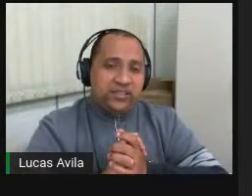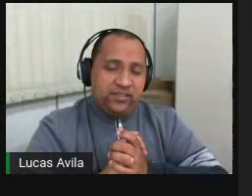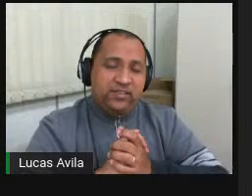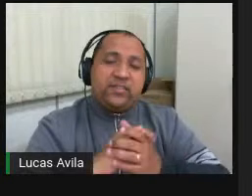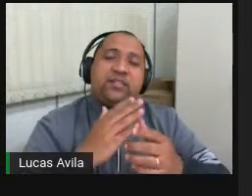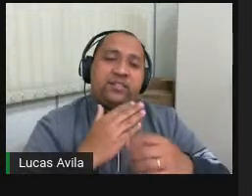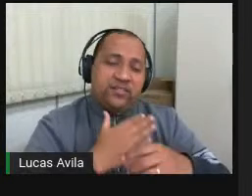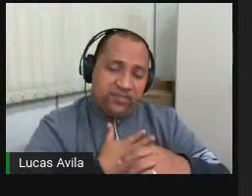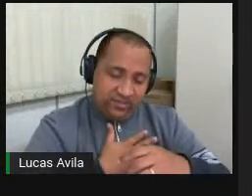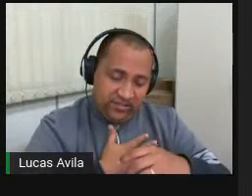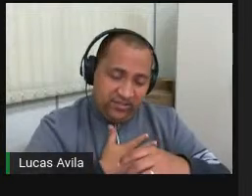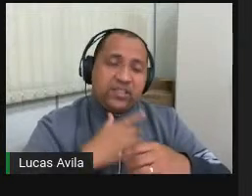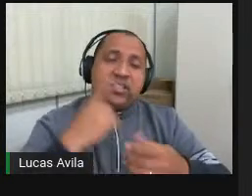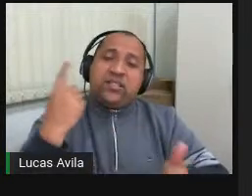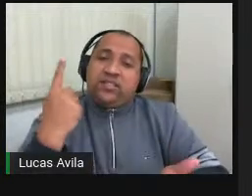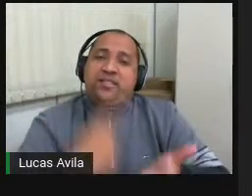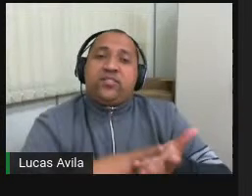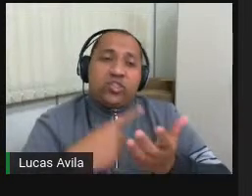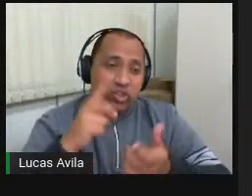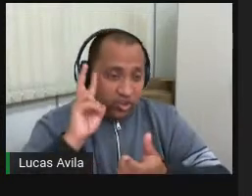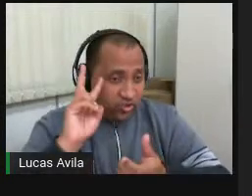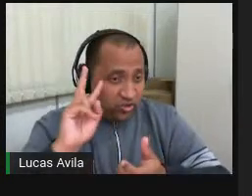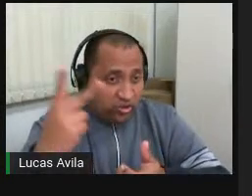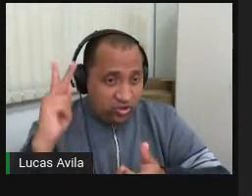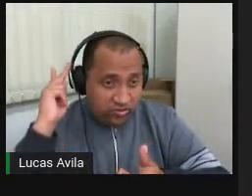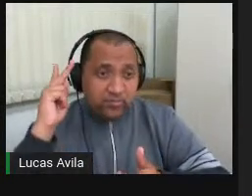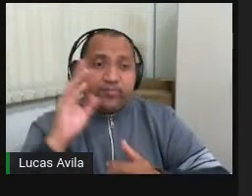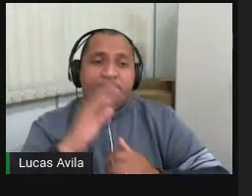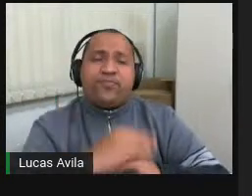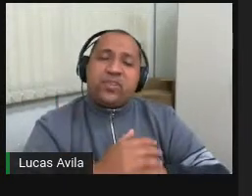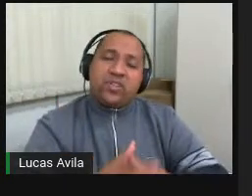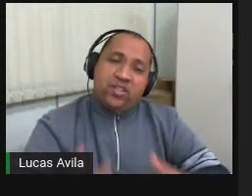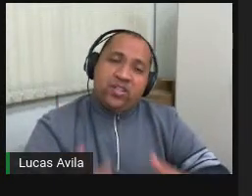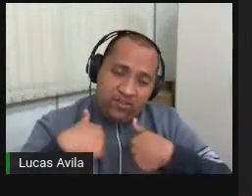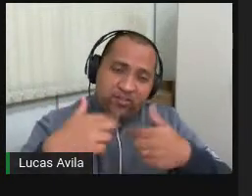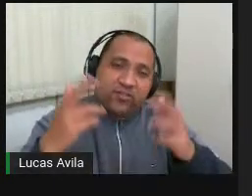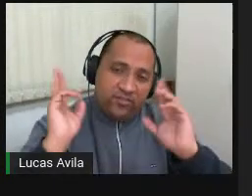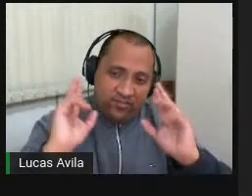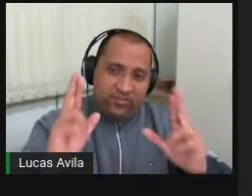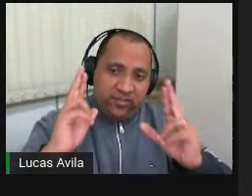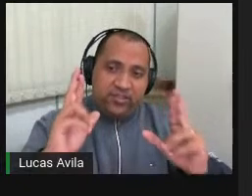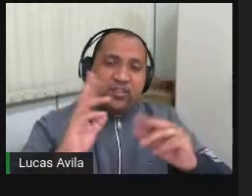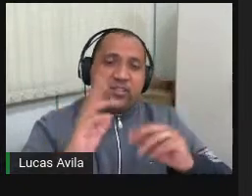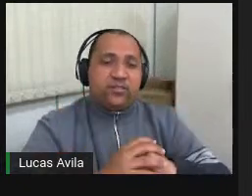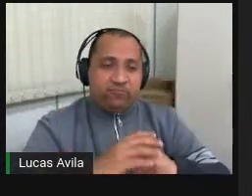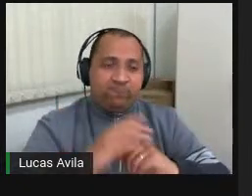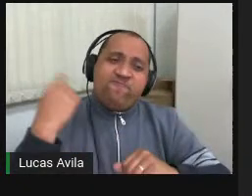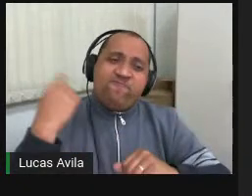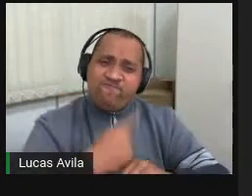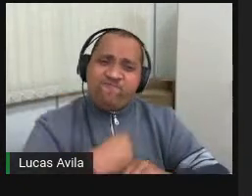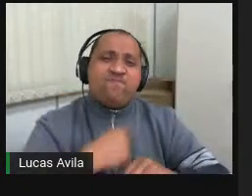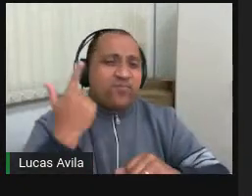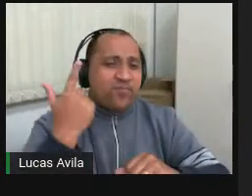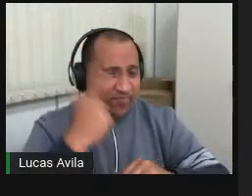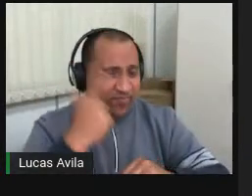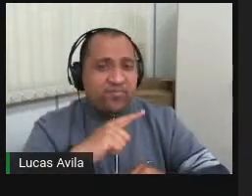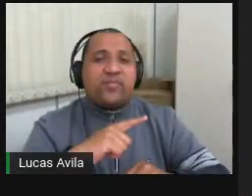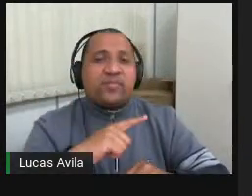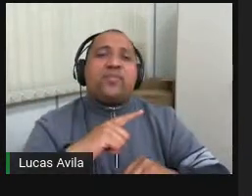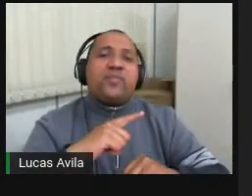Esse é o nosso compromisso histórico. E eu espero, sinceramente, que nós tenhamos conseguido